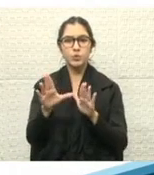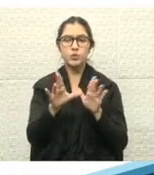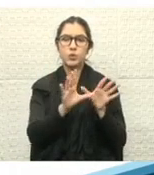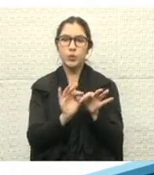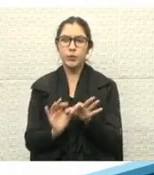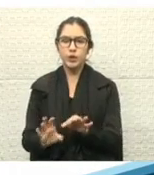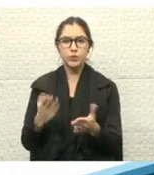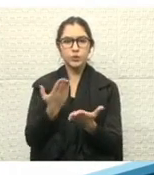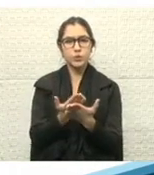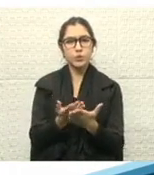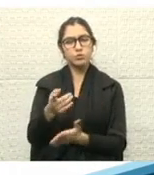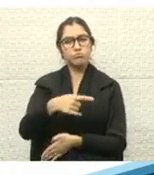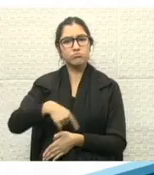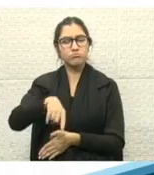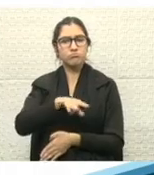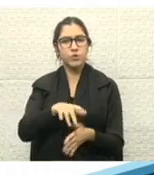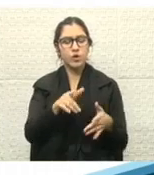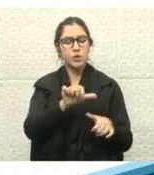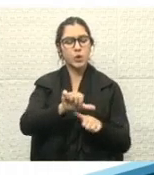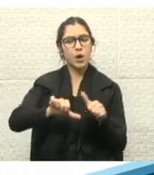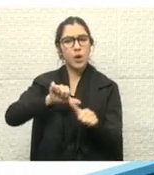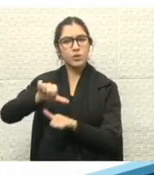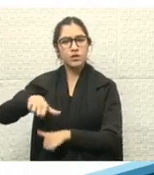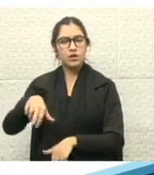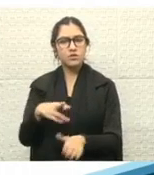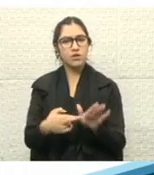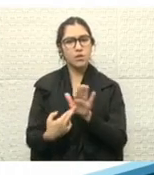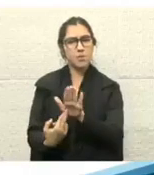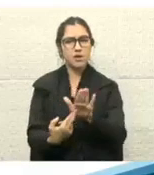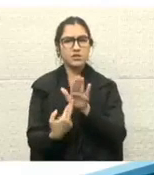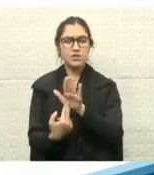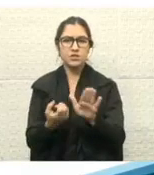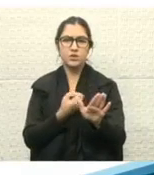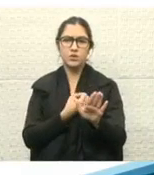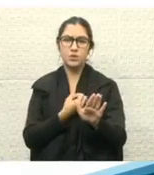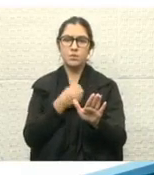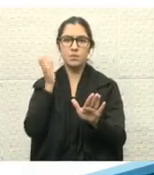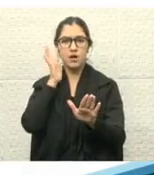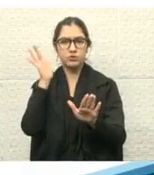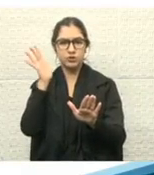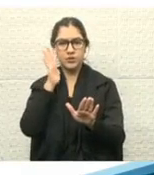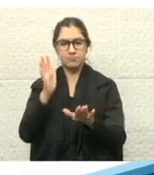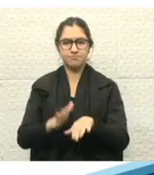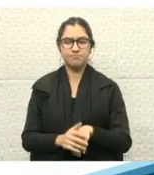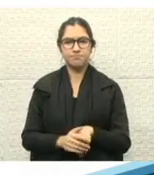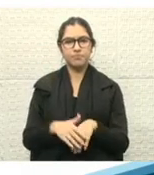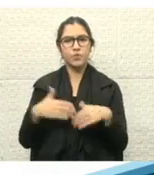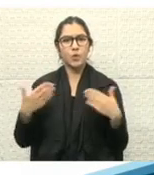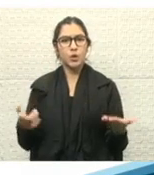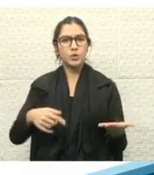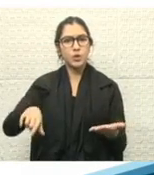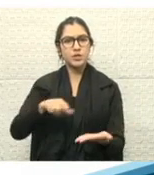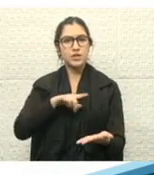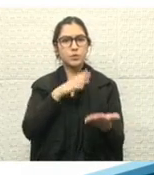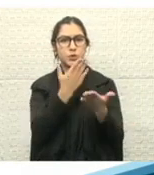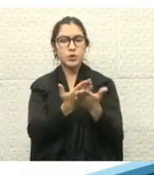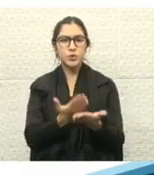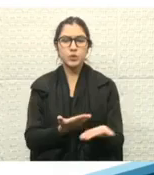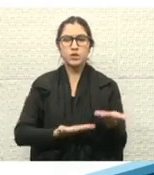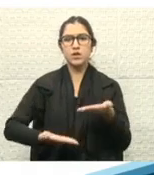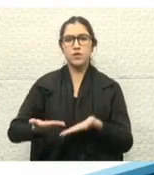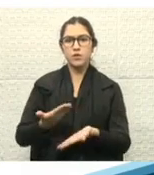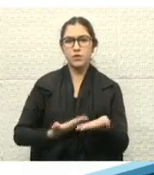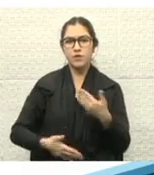contextos em estudo que nós alteramos essa representação da unidade imaginária. Quando nós temos os estudos